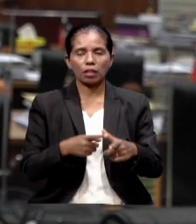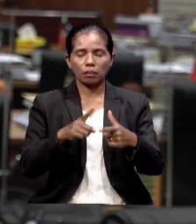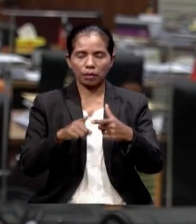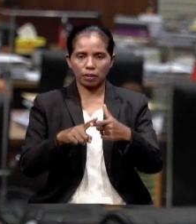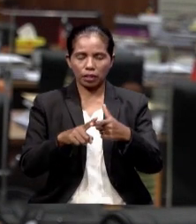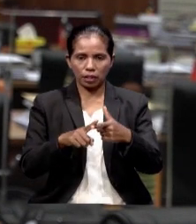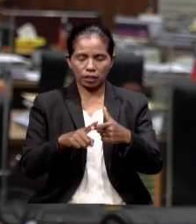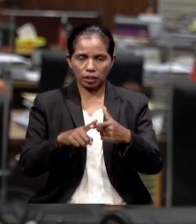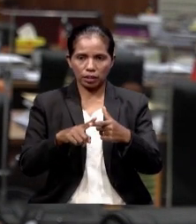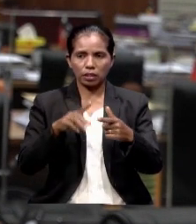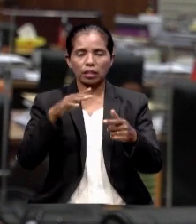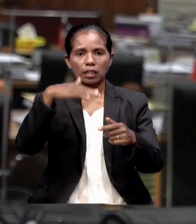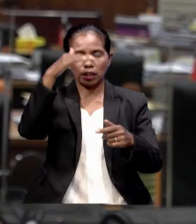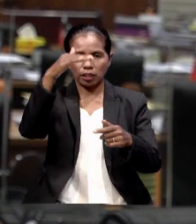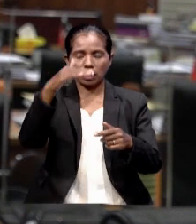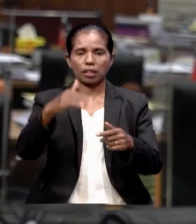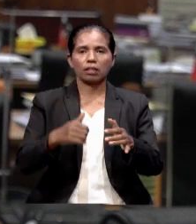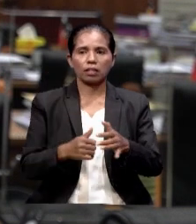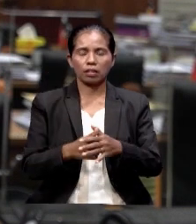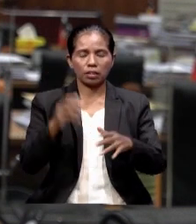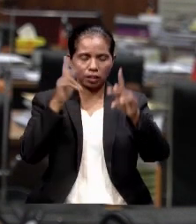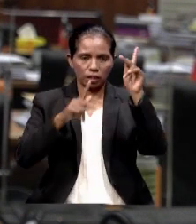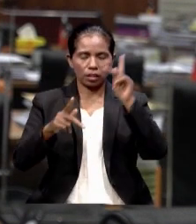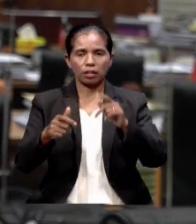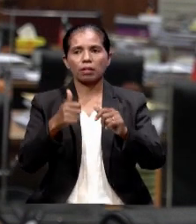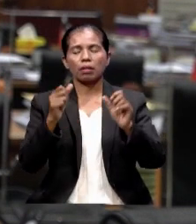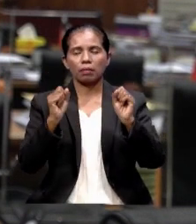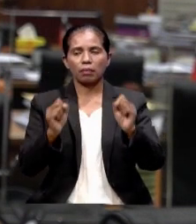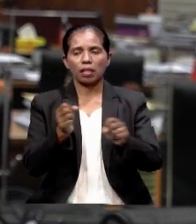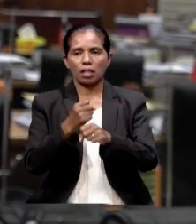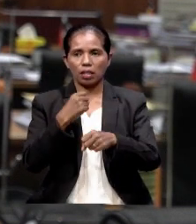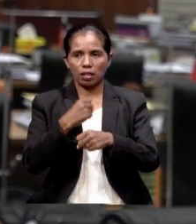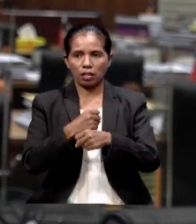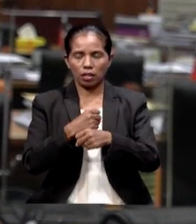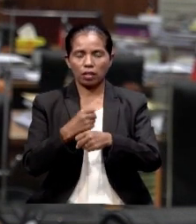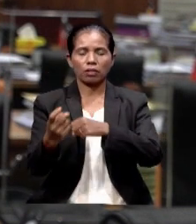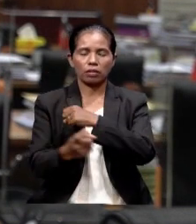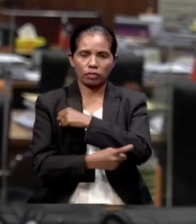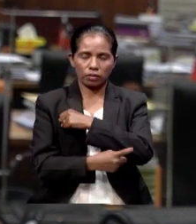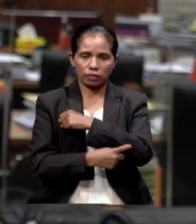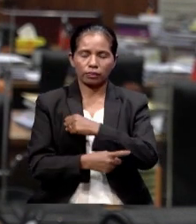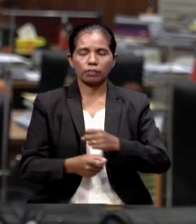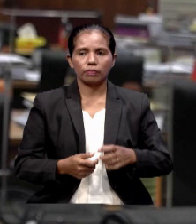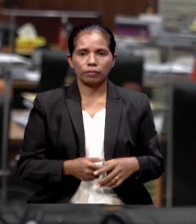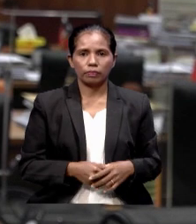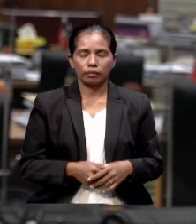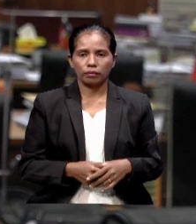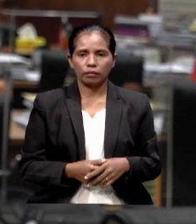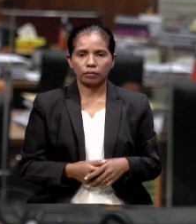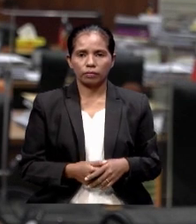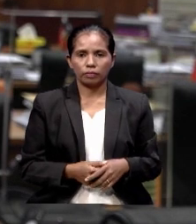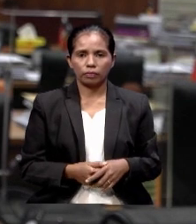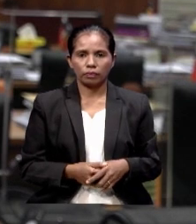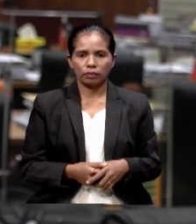muito grave, né? Letra nenê, e caso balu, ele duplica a sanção. Né? Leve